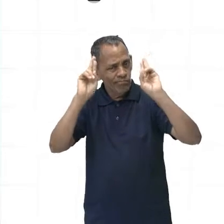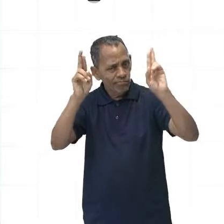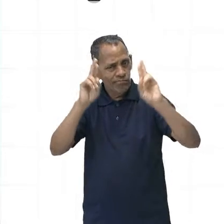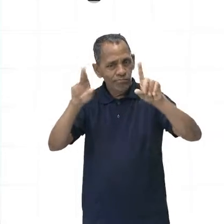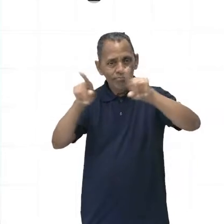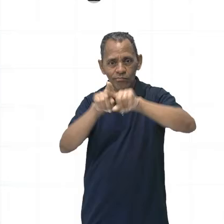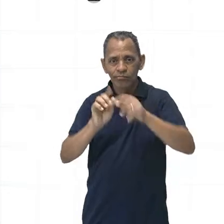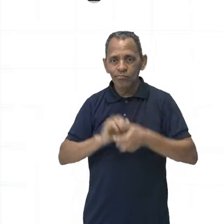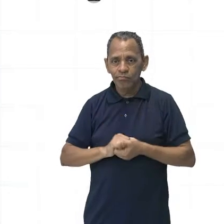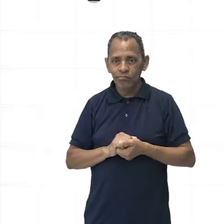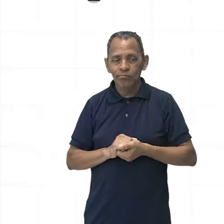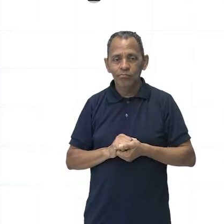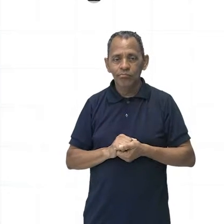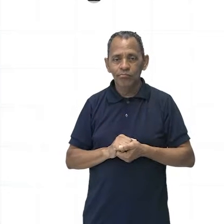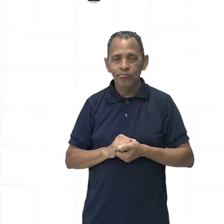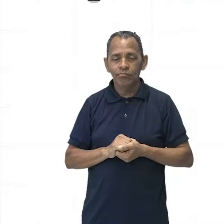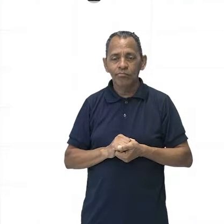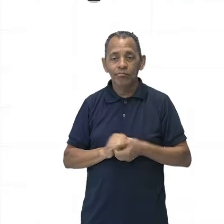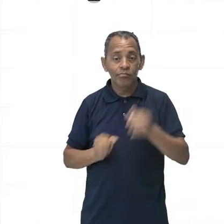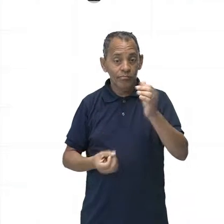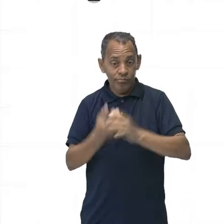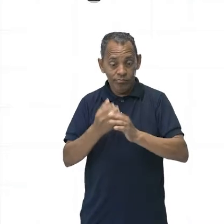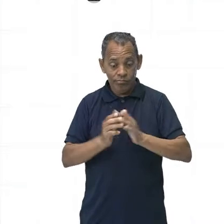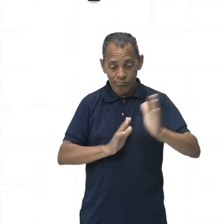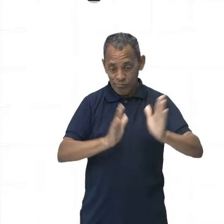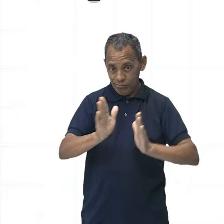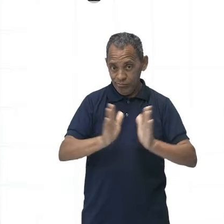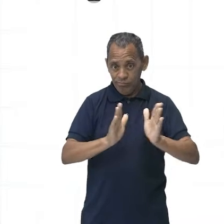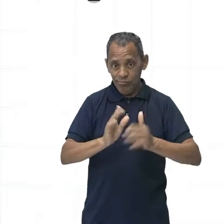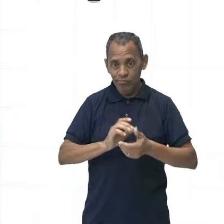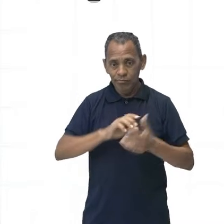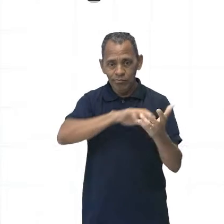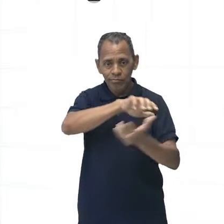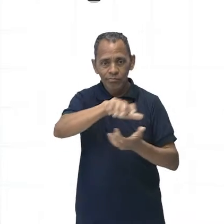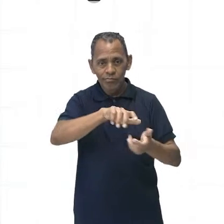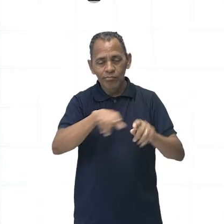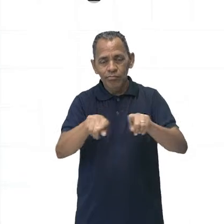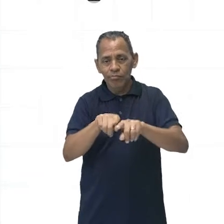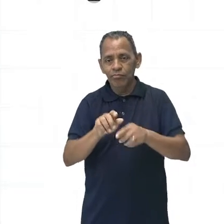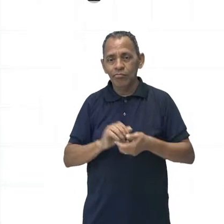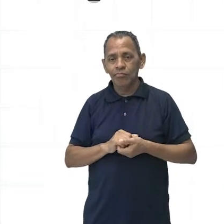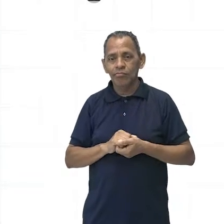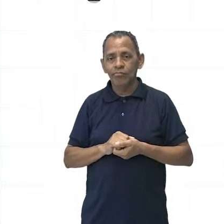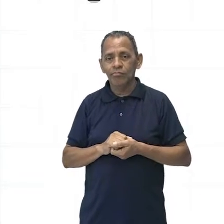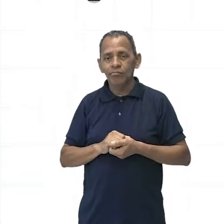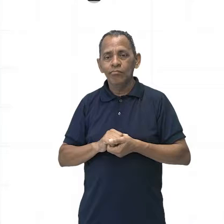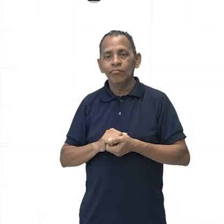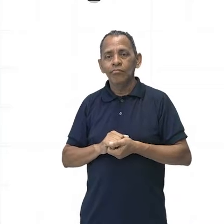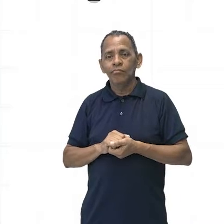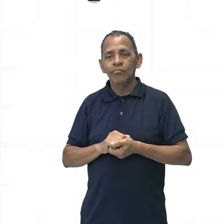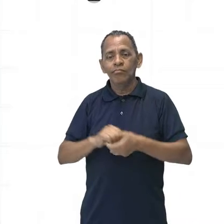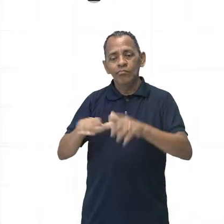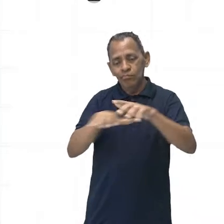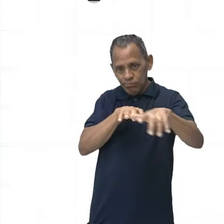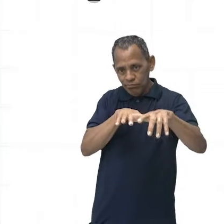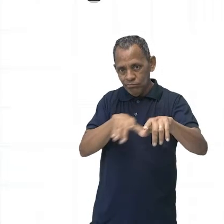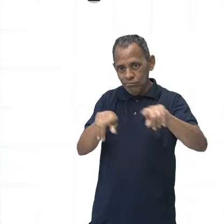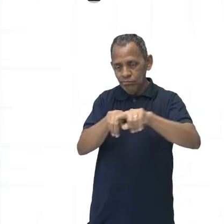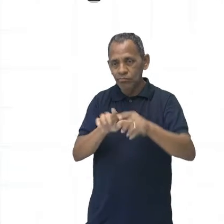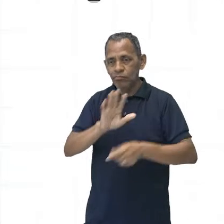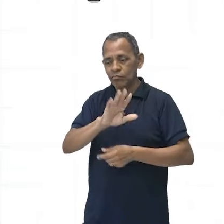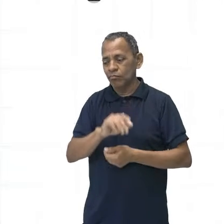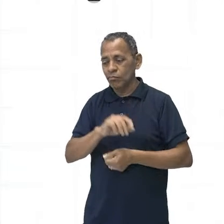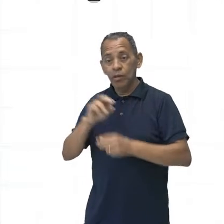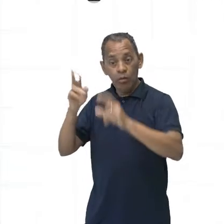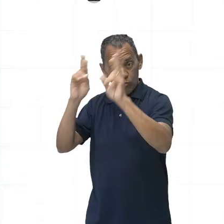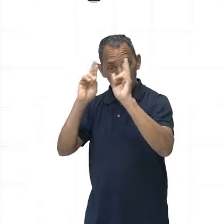A Tropicália, né, foi criada justamente naquele movimento, mas a música de protesto ela vai ser muito mais ferrenha, ela vai